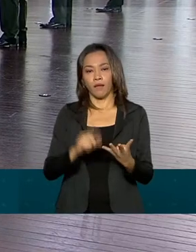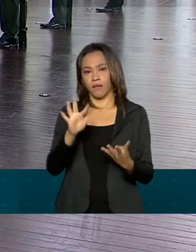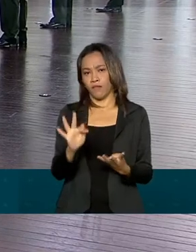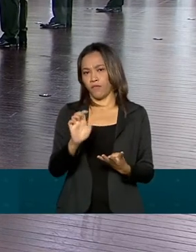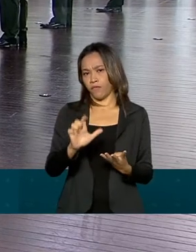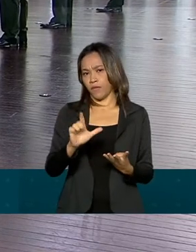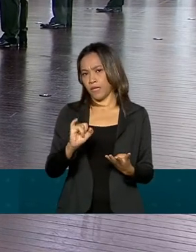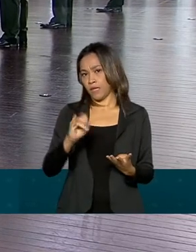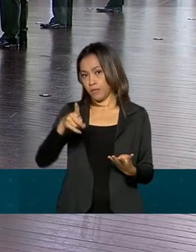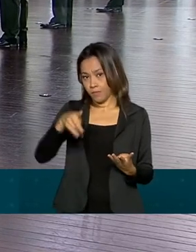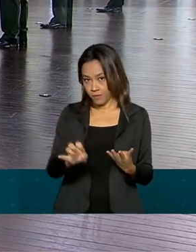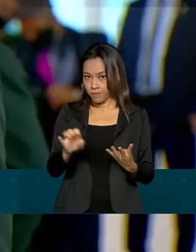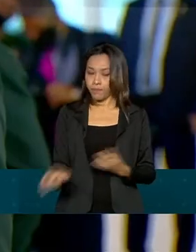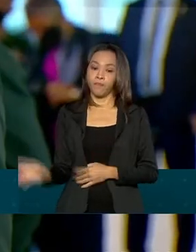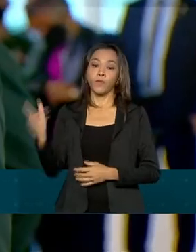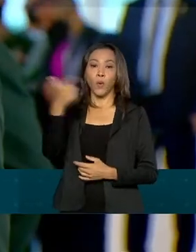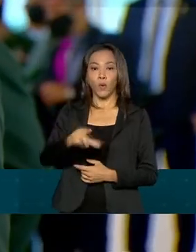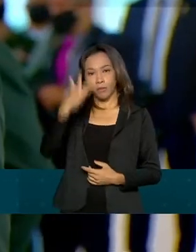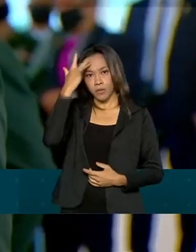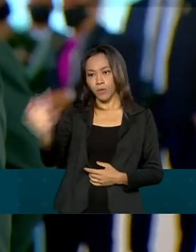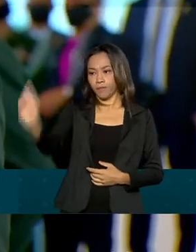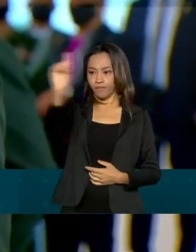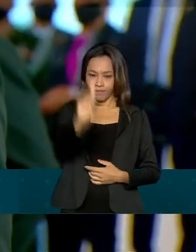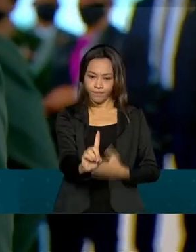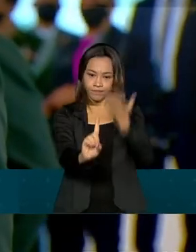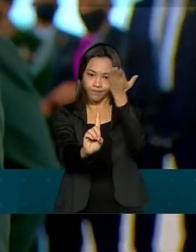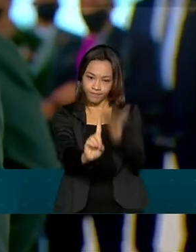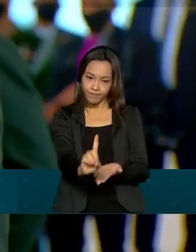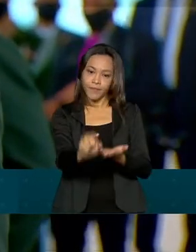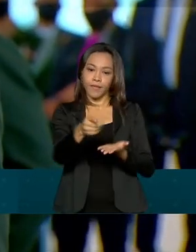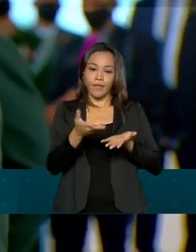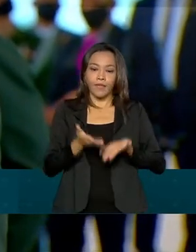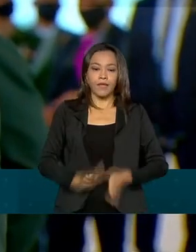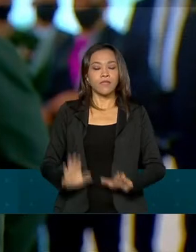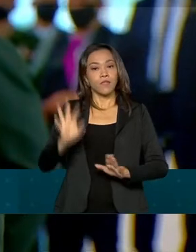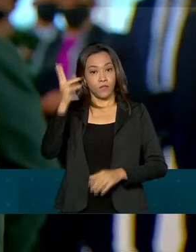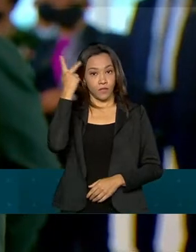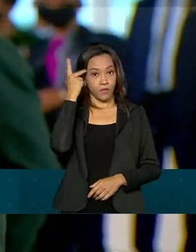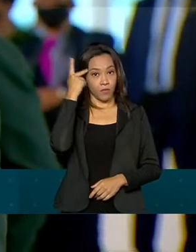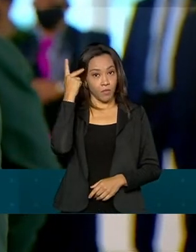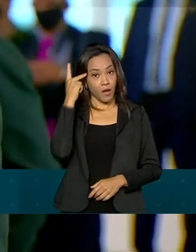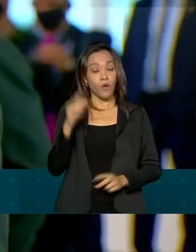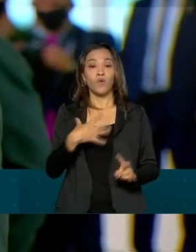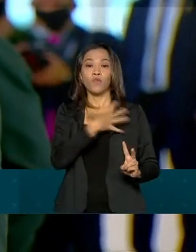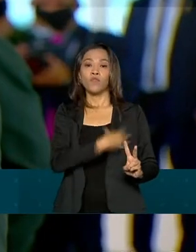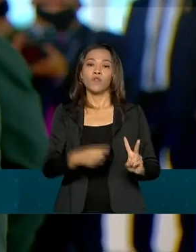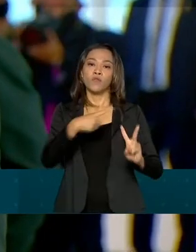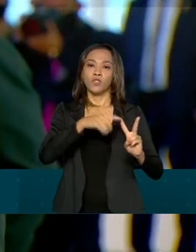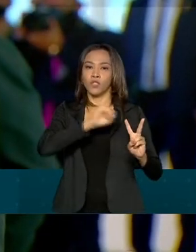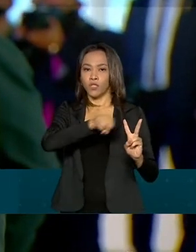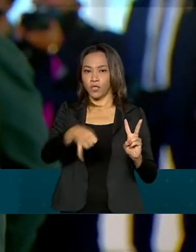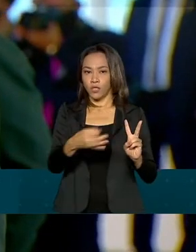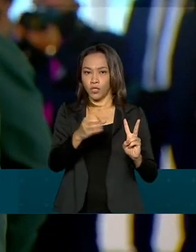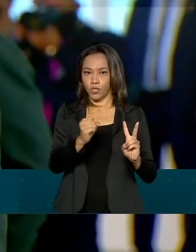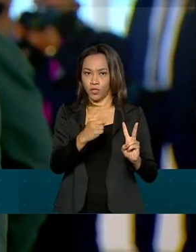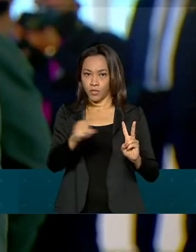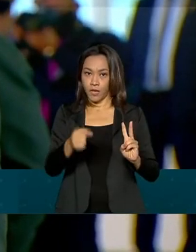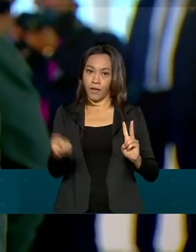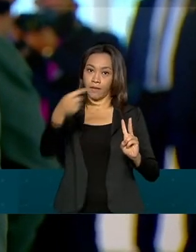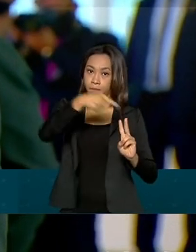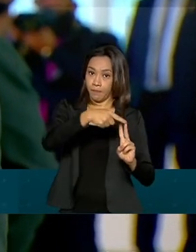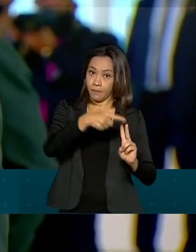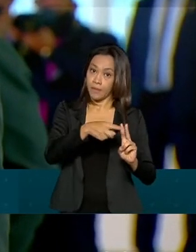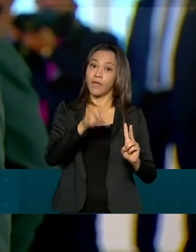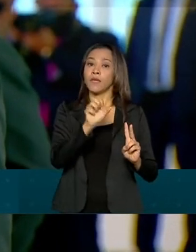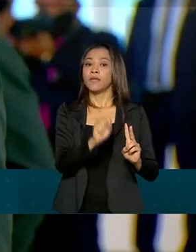Luciano Antônio sibinel natural de Jundiaí São Paulo filho de José Antônio sibinel em memória e